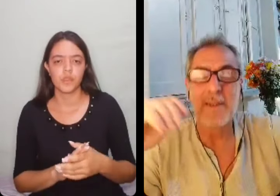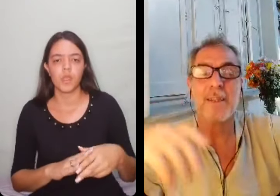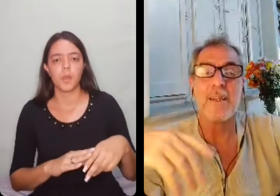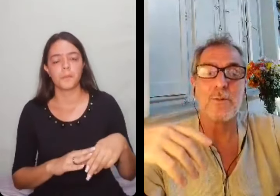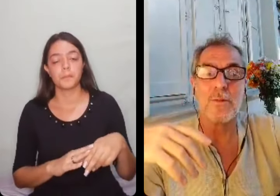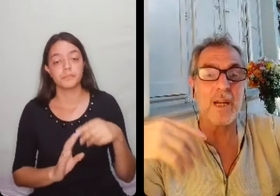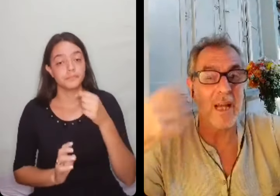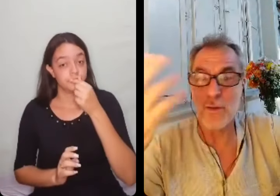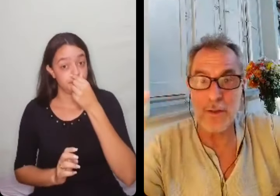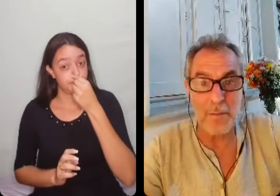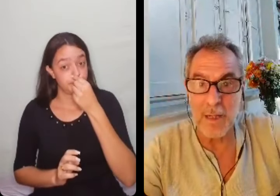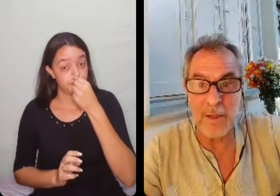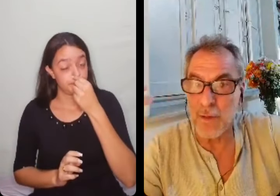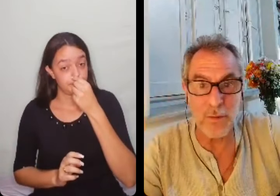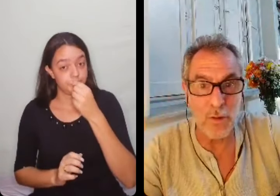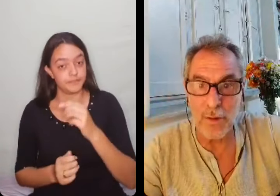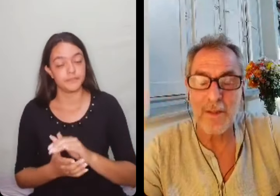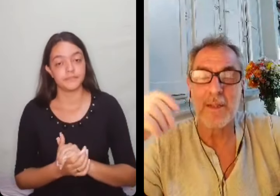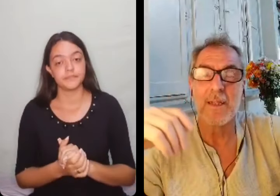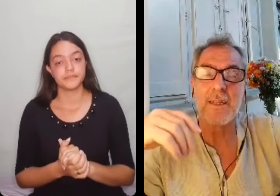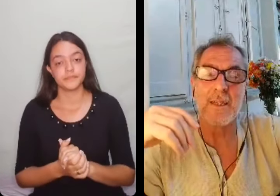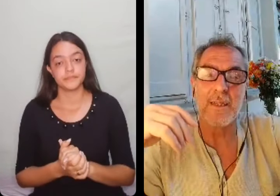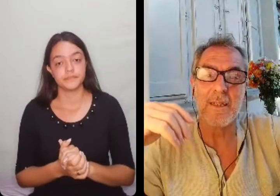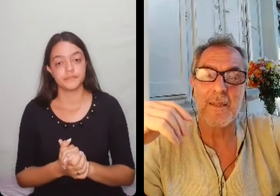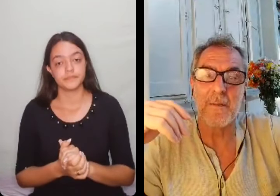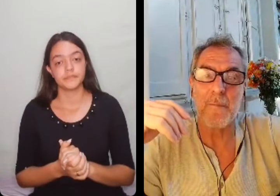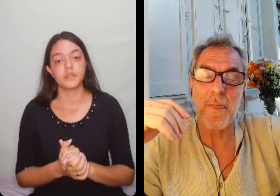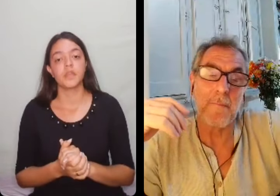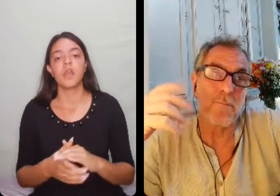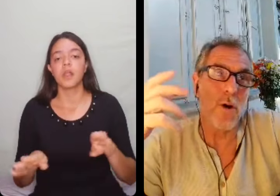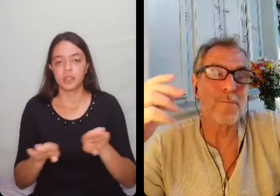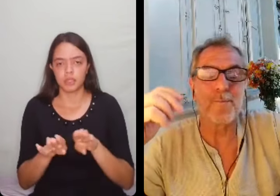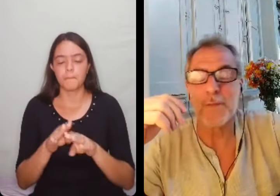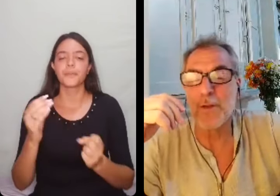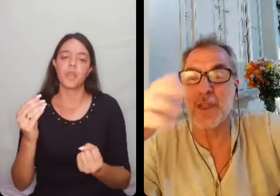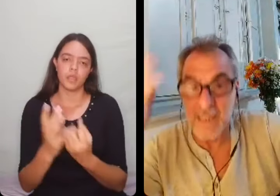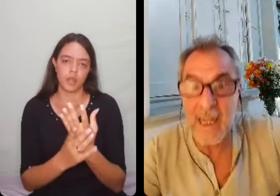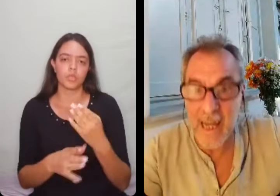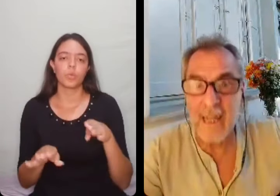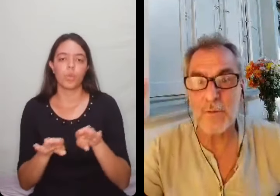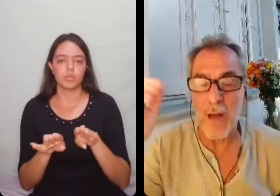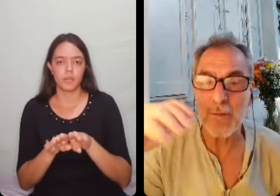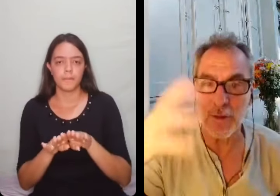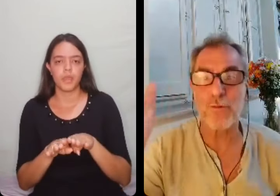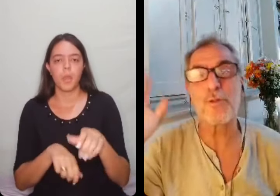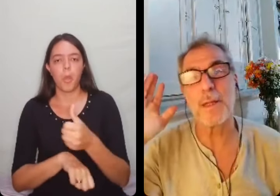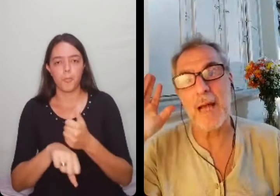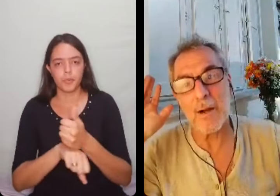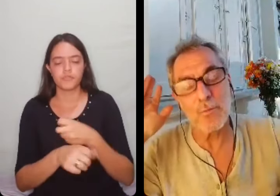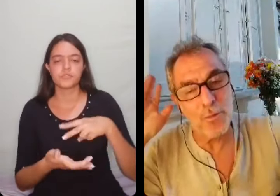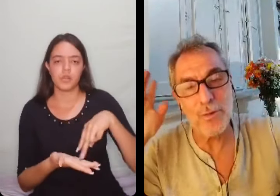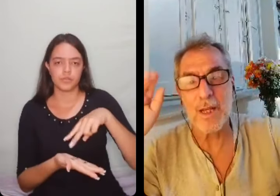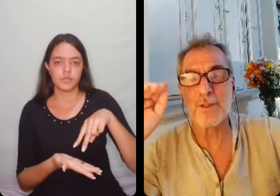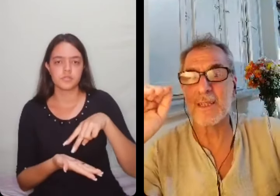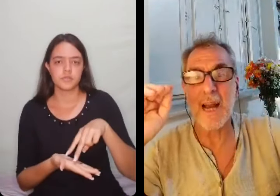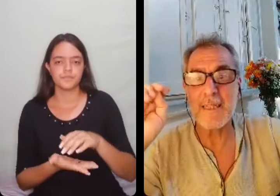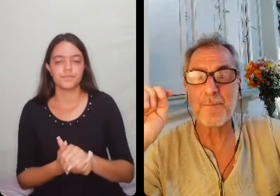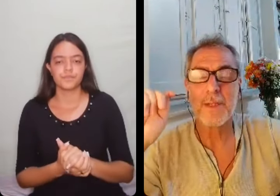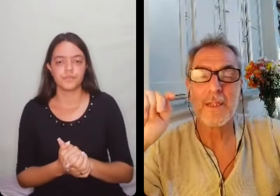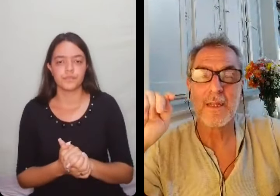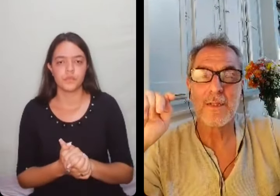vida. É um criador também, é um ator. E, bom, eu dirigi ele em outro espetáculo muitos